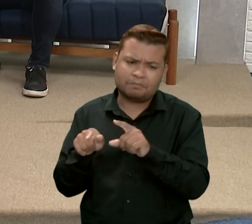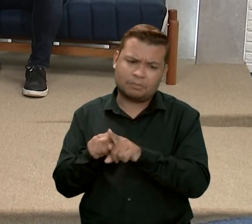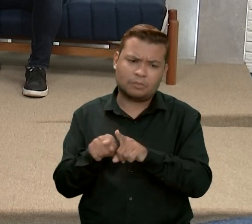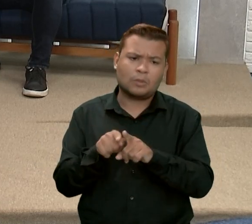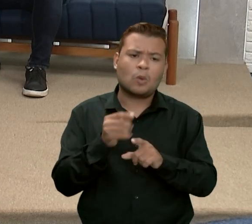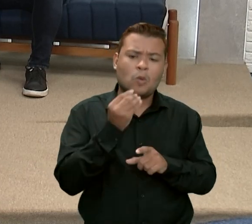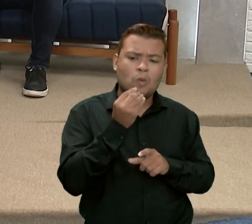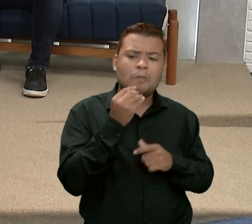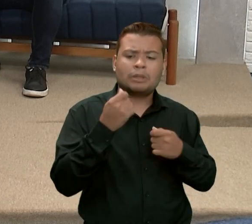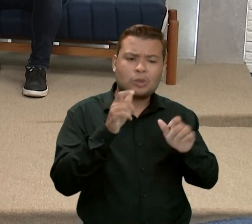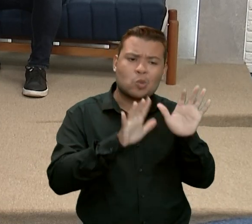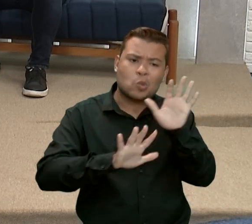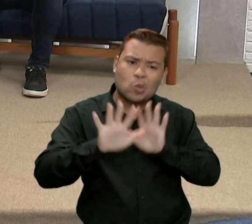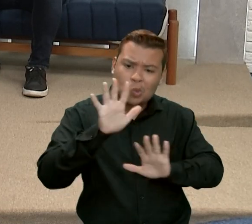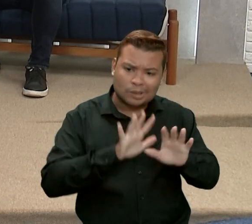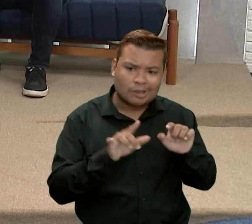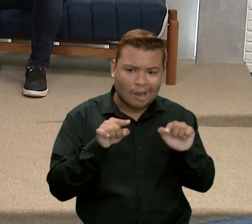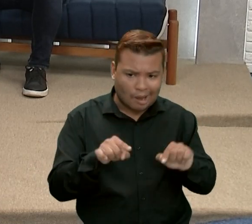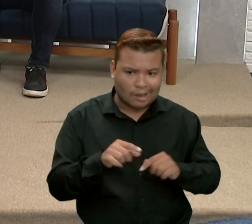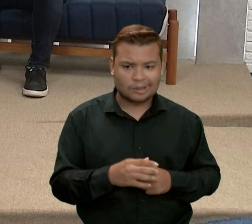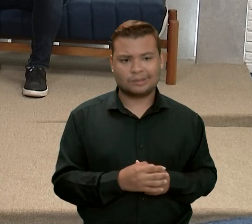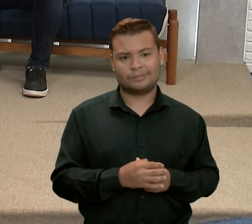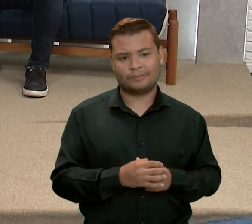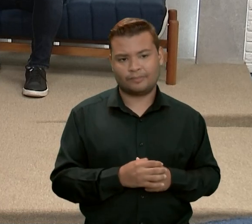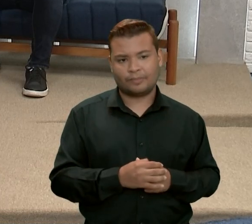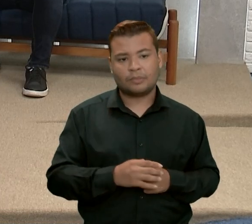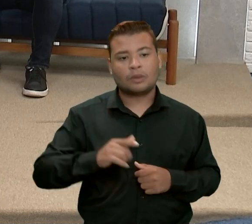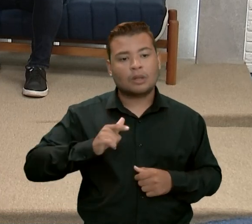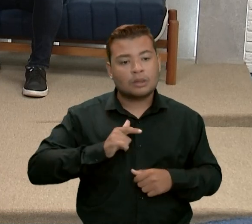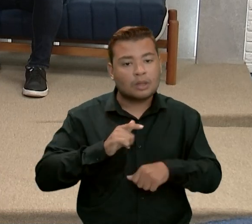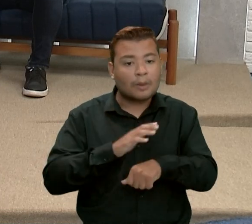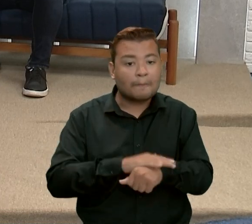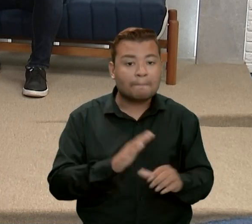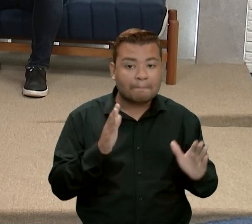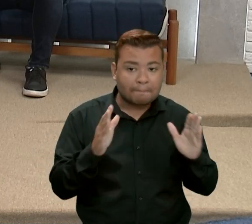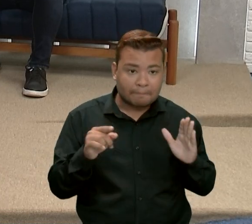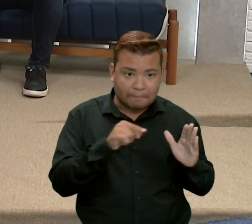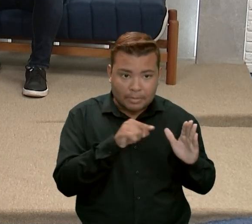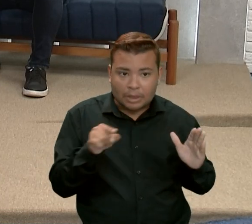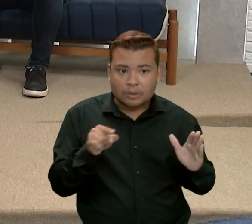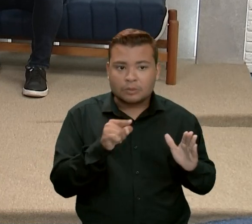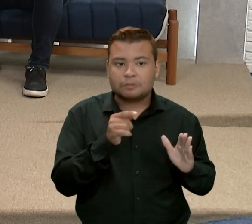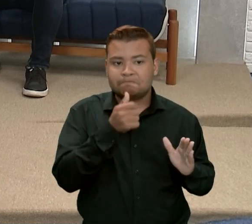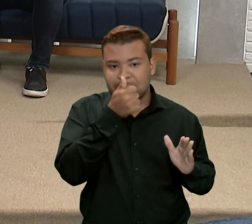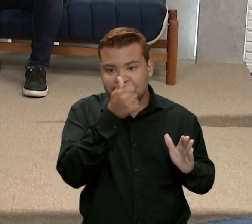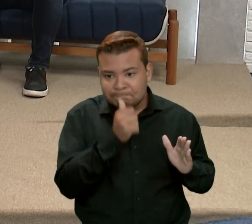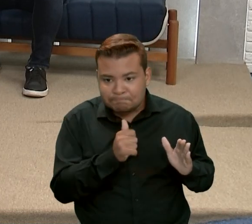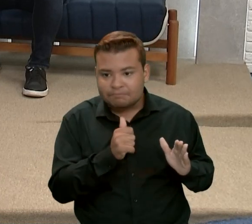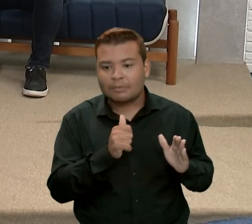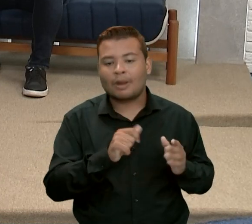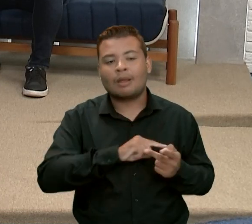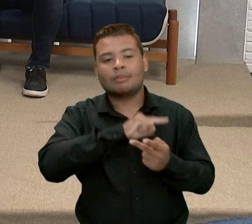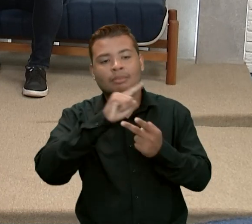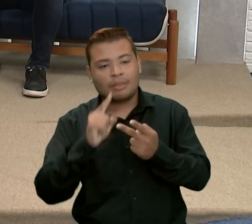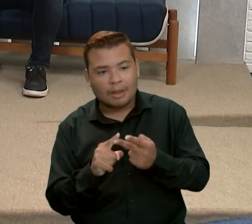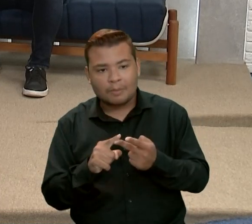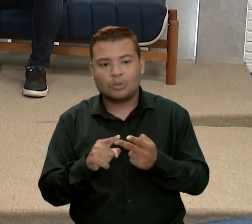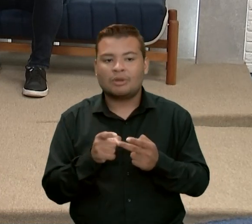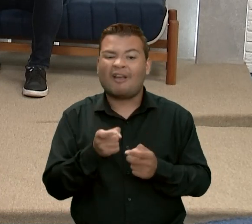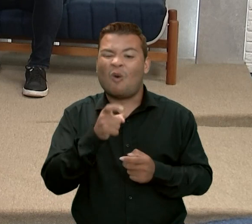com o inseto, né? Então, a gente deixa ele no período de jejum e depois a gente congela, aí a